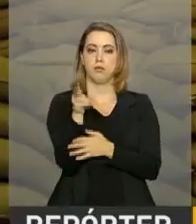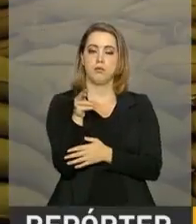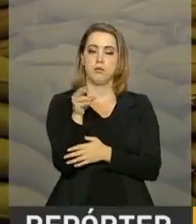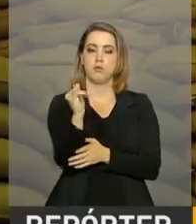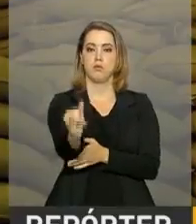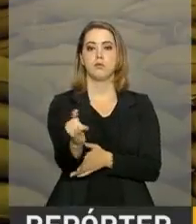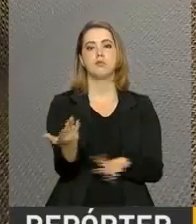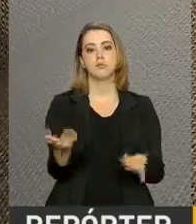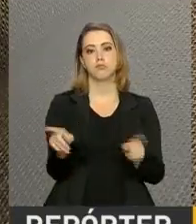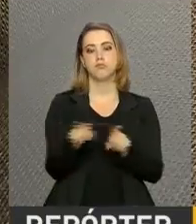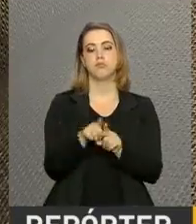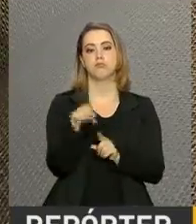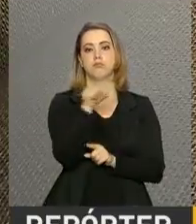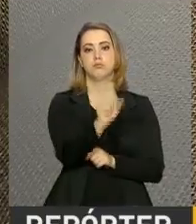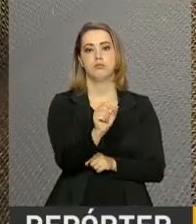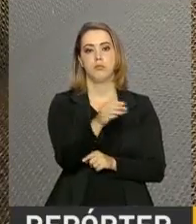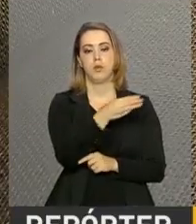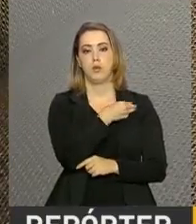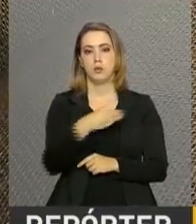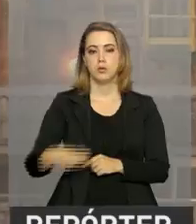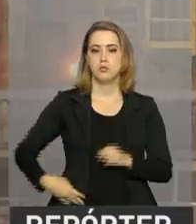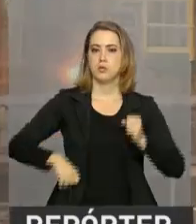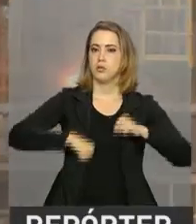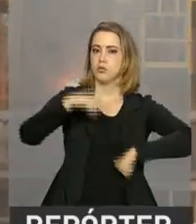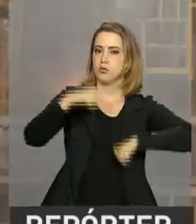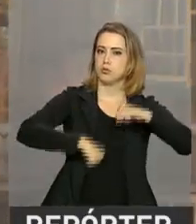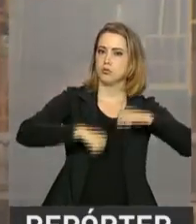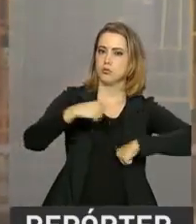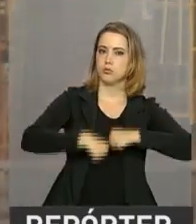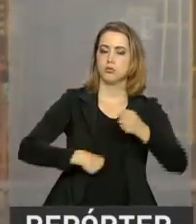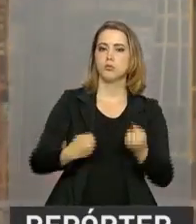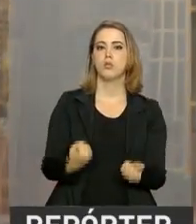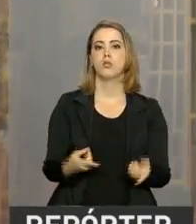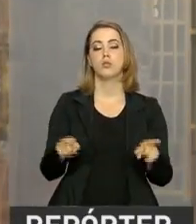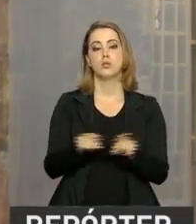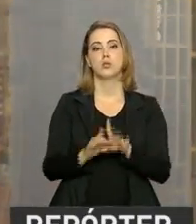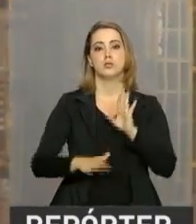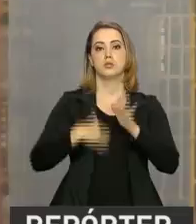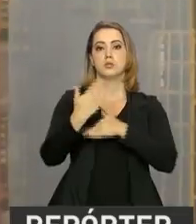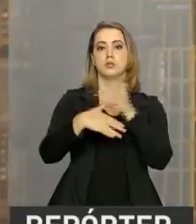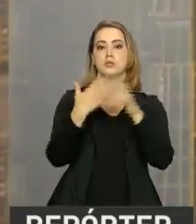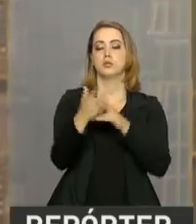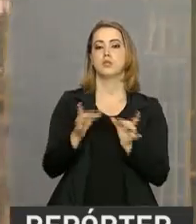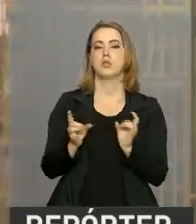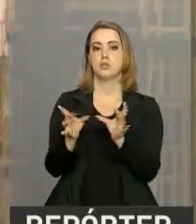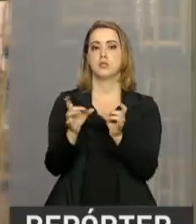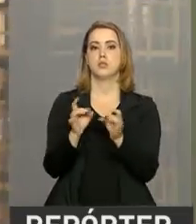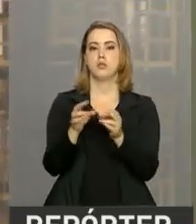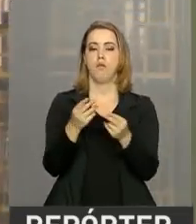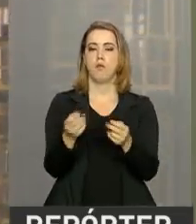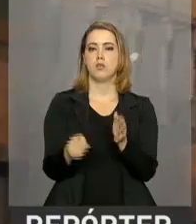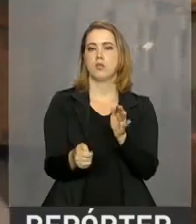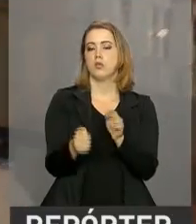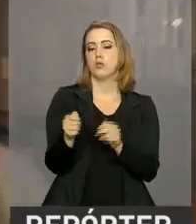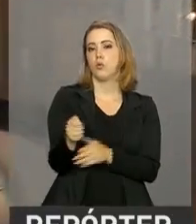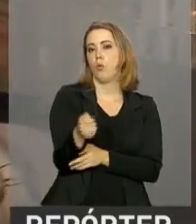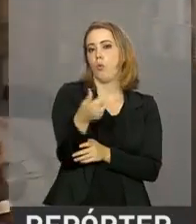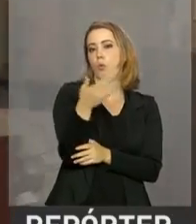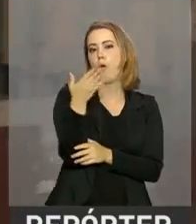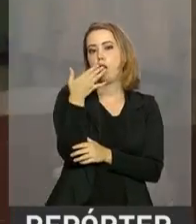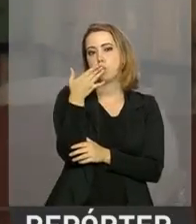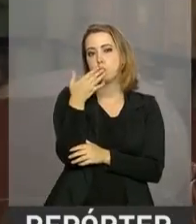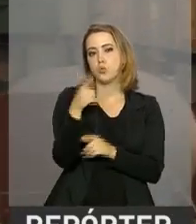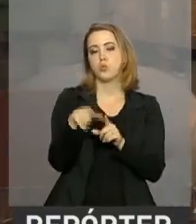US$ 5,3 bilhões. Segundo o Ministério da Indústria, Comércio Exterior e Serviços, cresceram as exportações de semi-manufaturados como açúcar